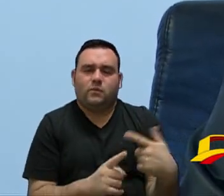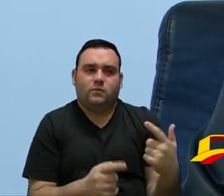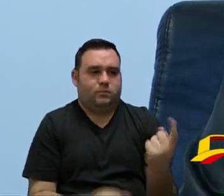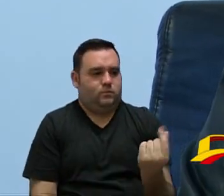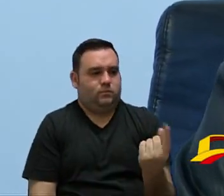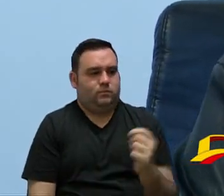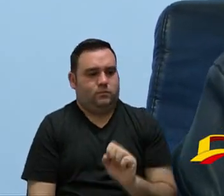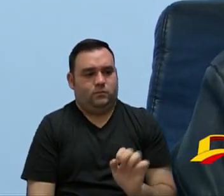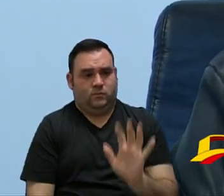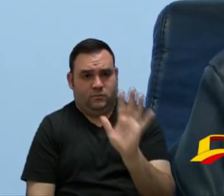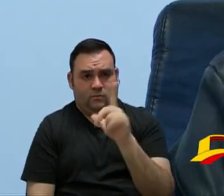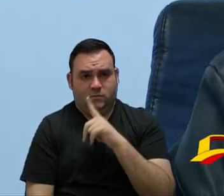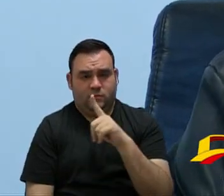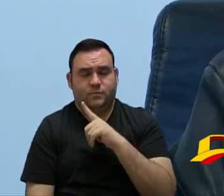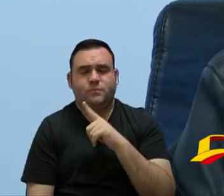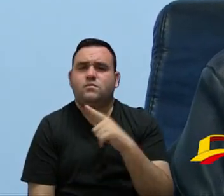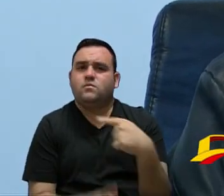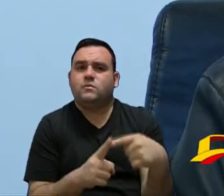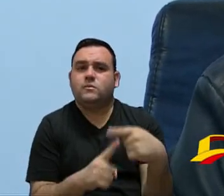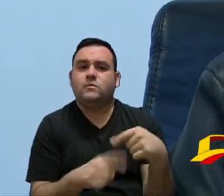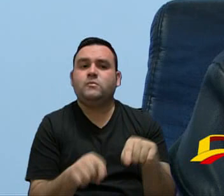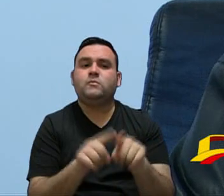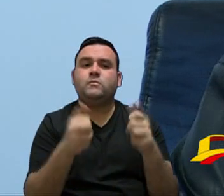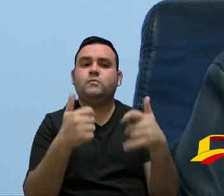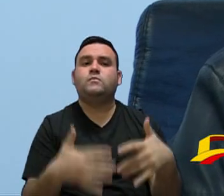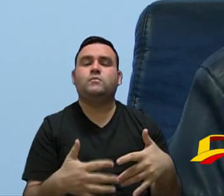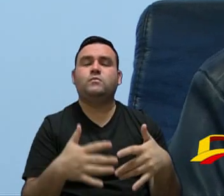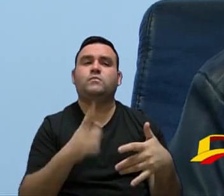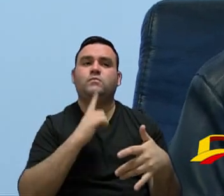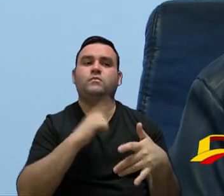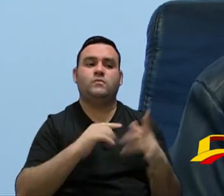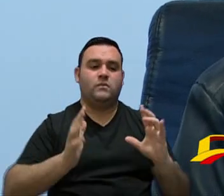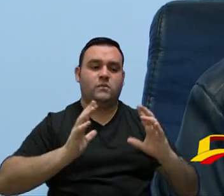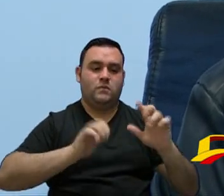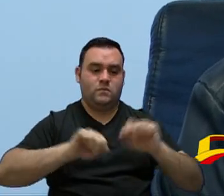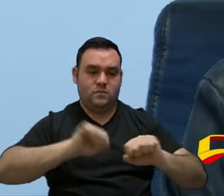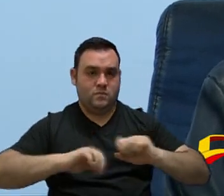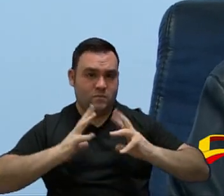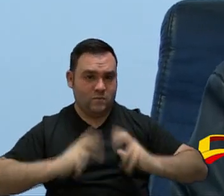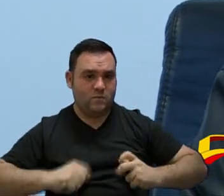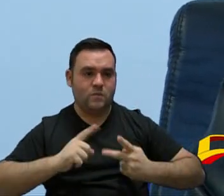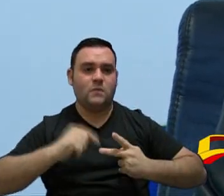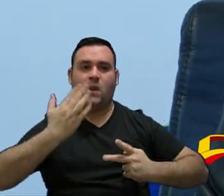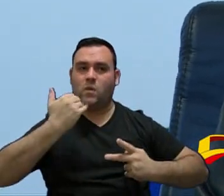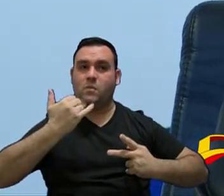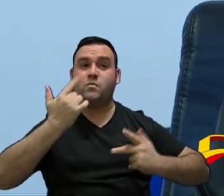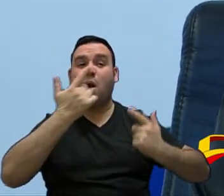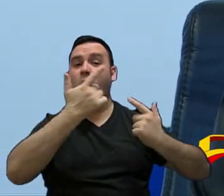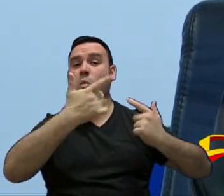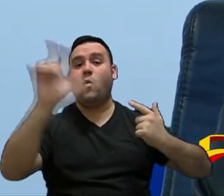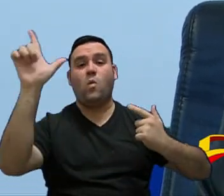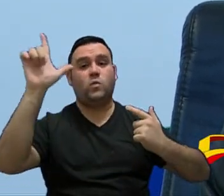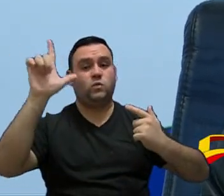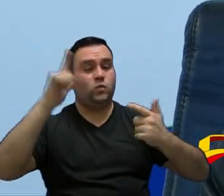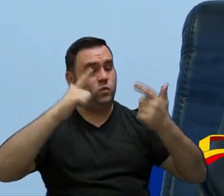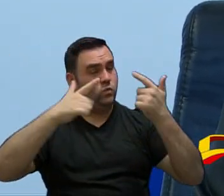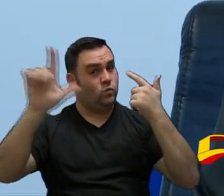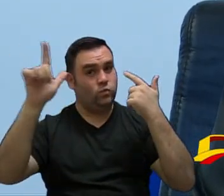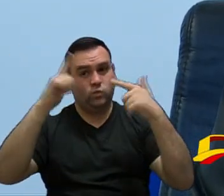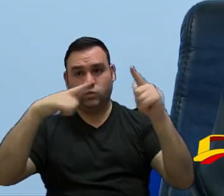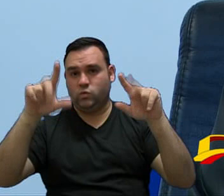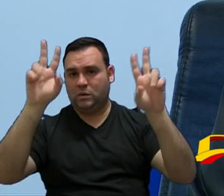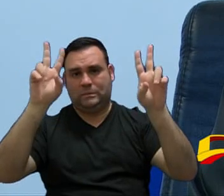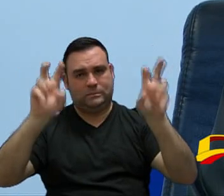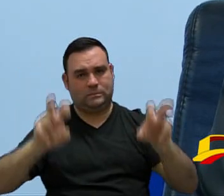desses desses valores inclusive falar que estava incluso limpeza alimentação mas eles são outros cpl são